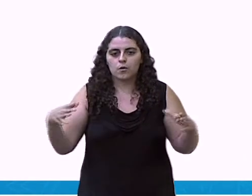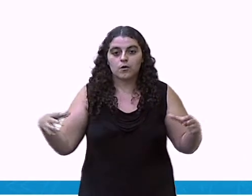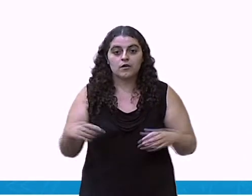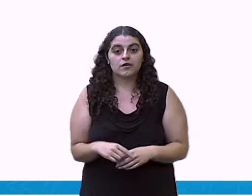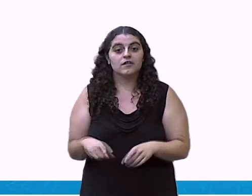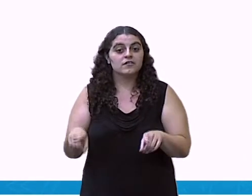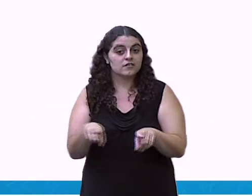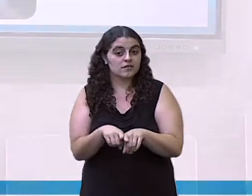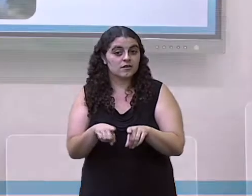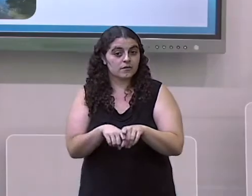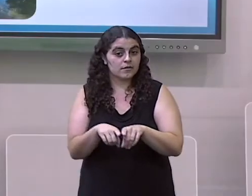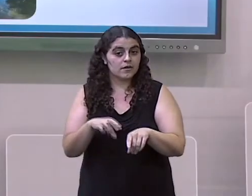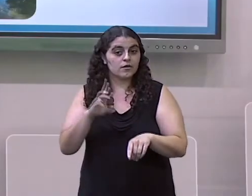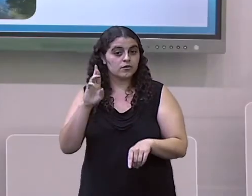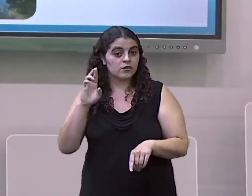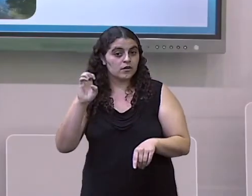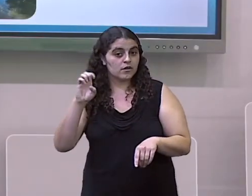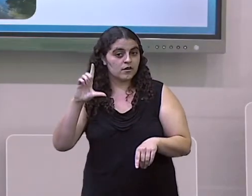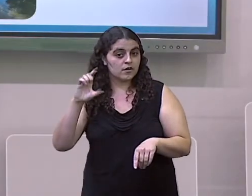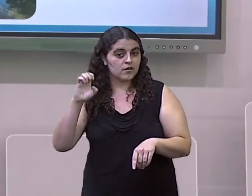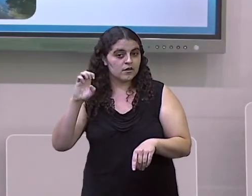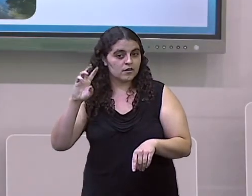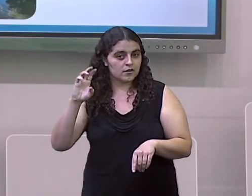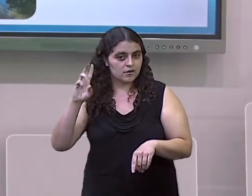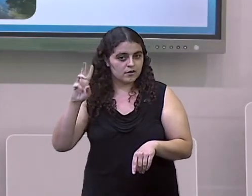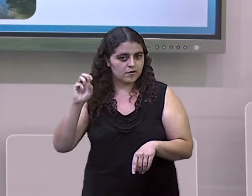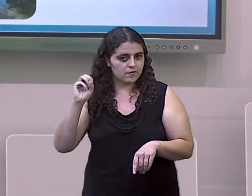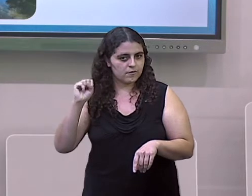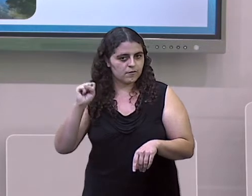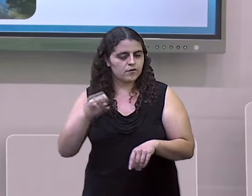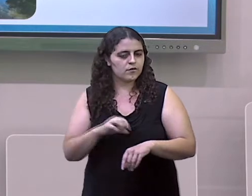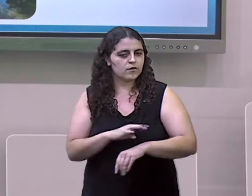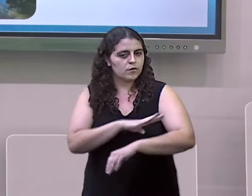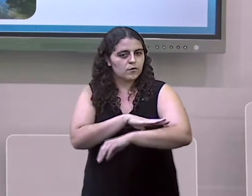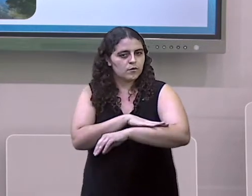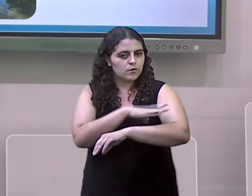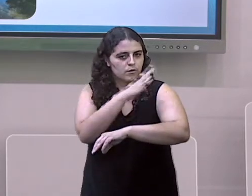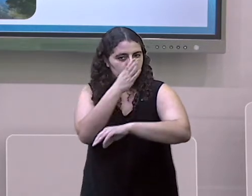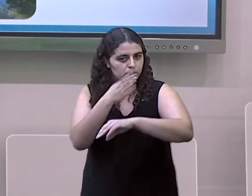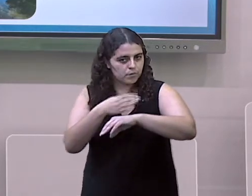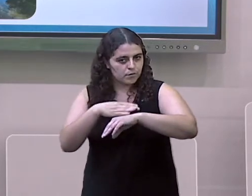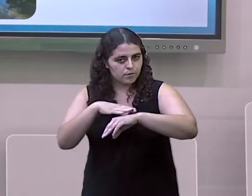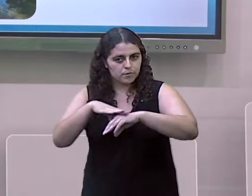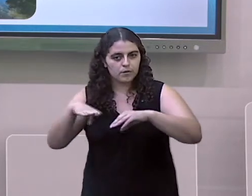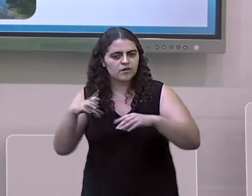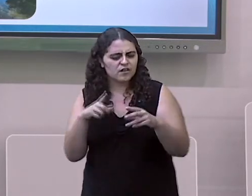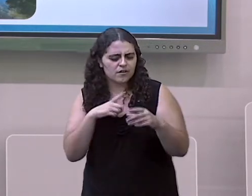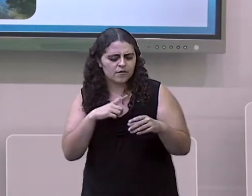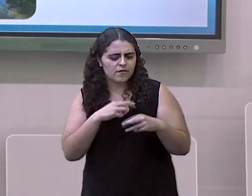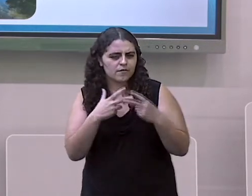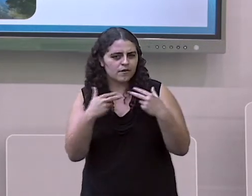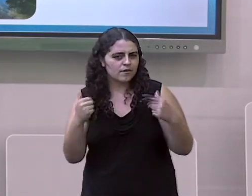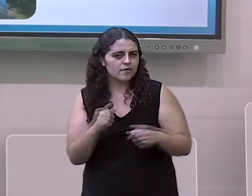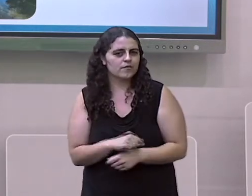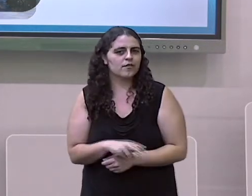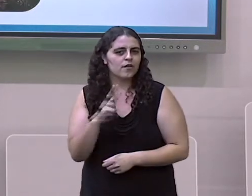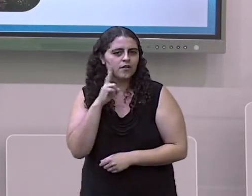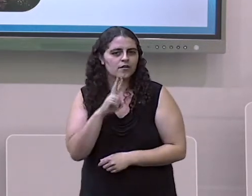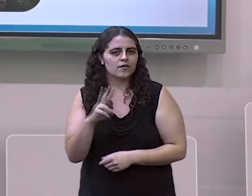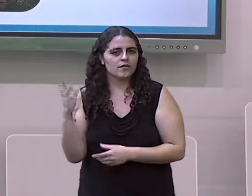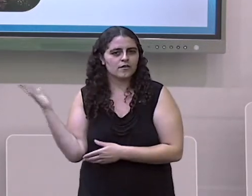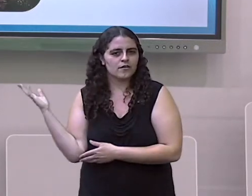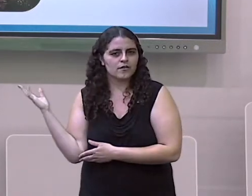oceanos, lagos e lagoas estão ali identificados como os elementos das paisagens